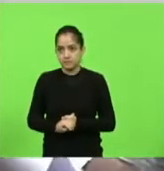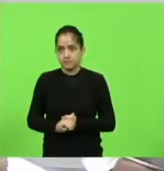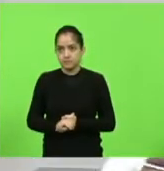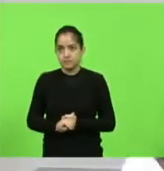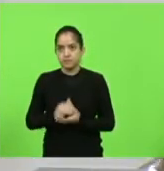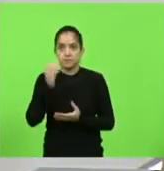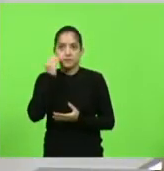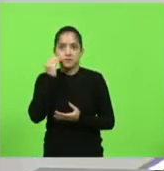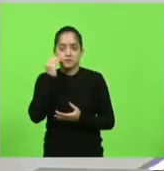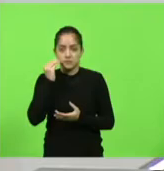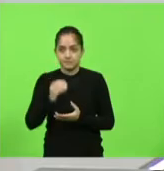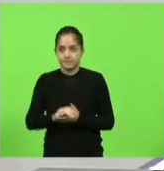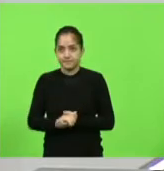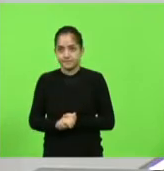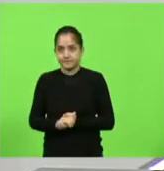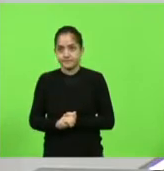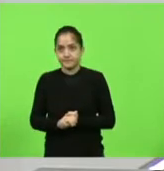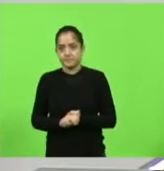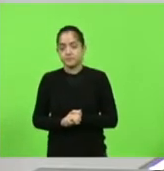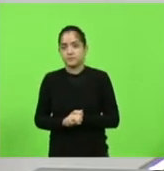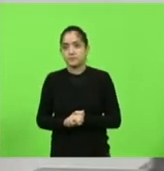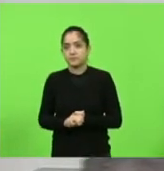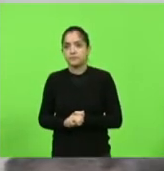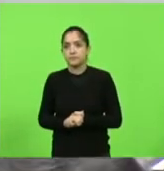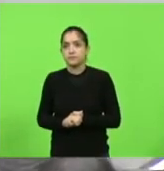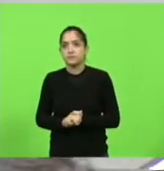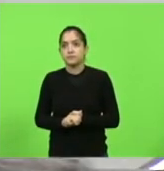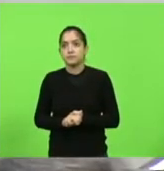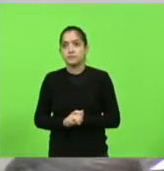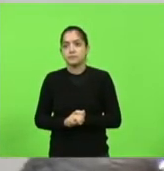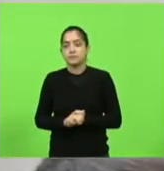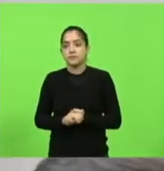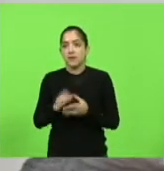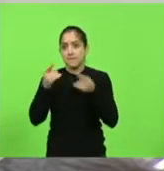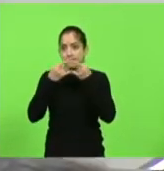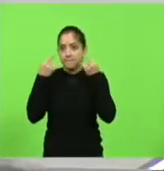aí. O que, que dá para tapar aqui, ó?